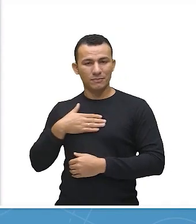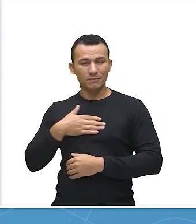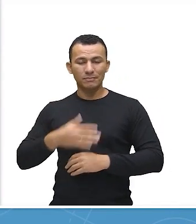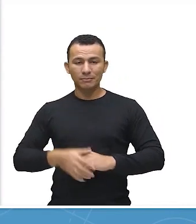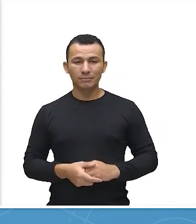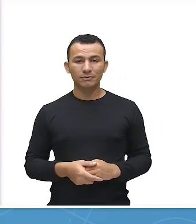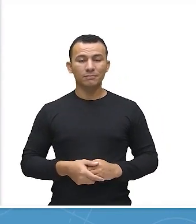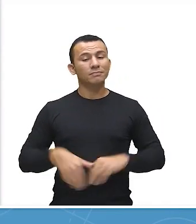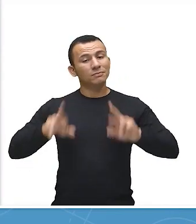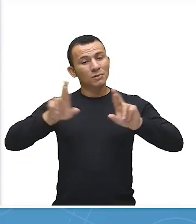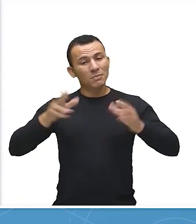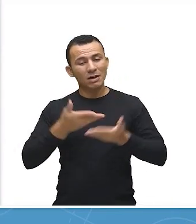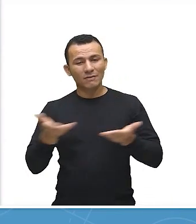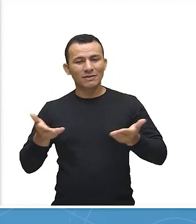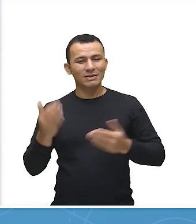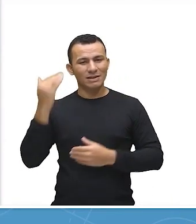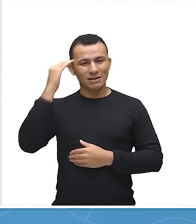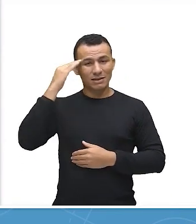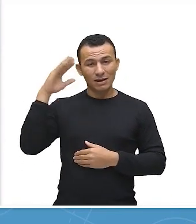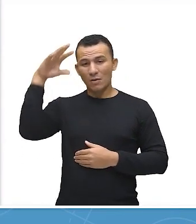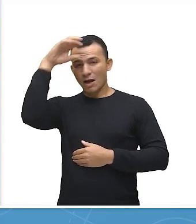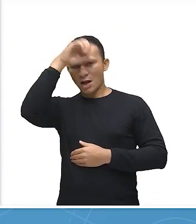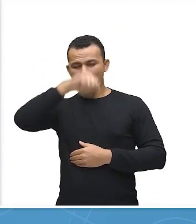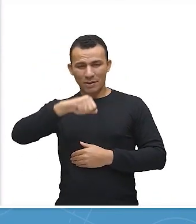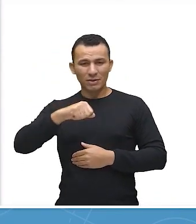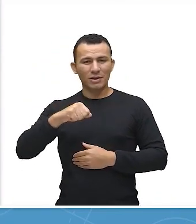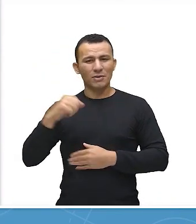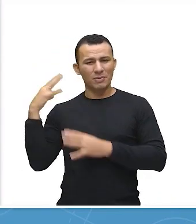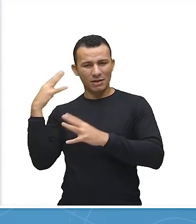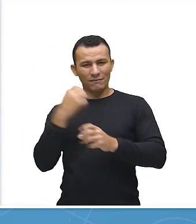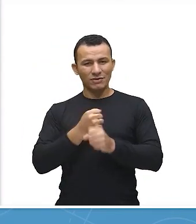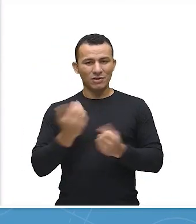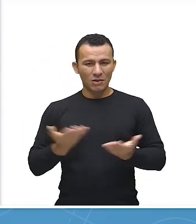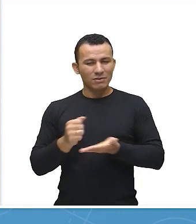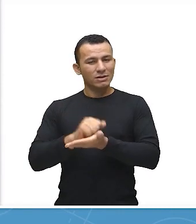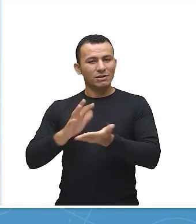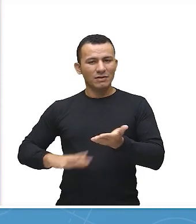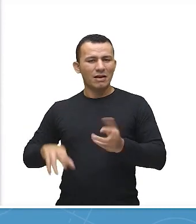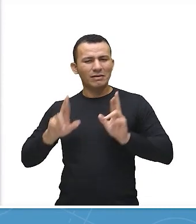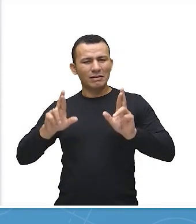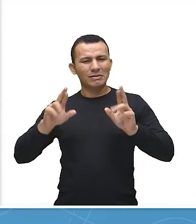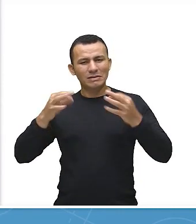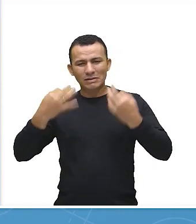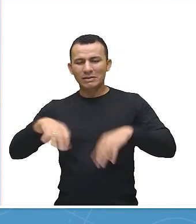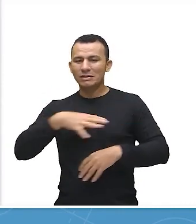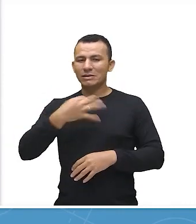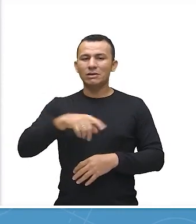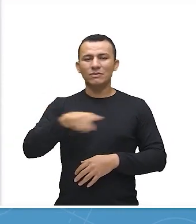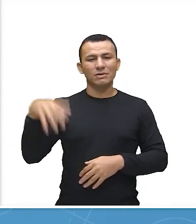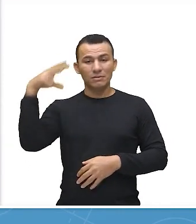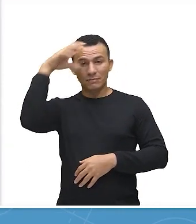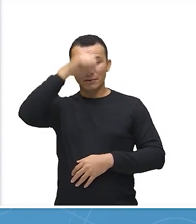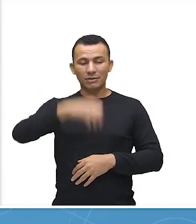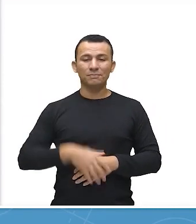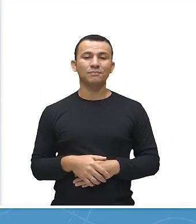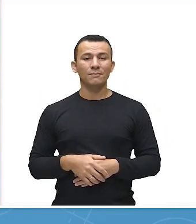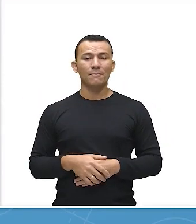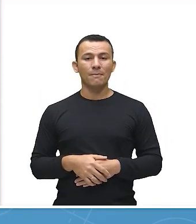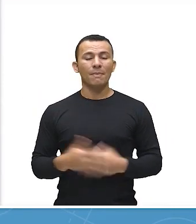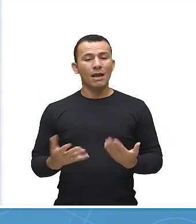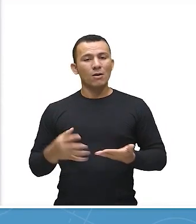Existe. A gente sabe que hoje em dia as músicas, principalmente essas músicas religiosas, elas estão tentando se aproximar do